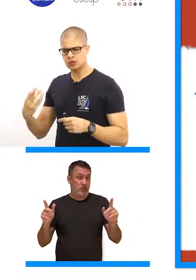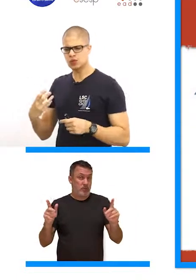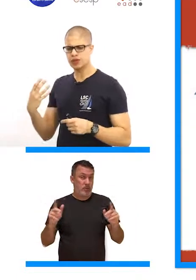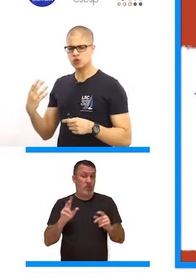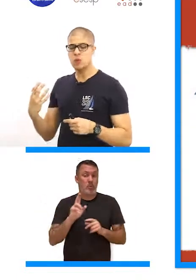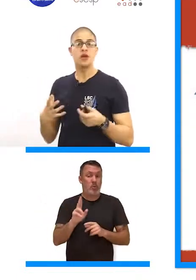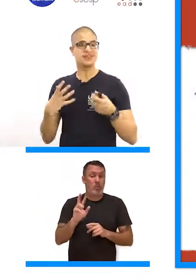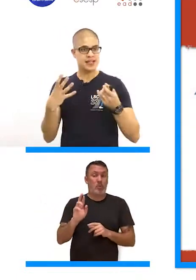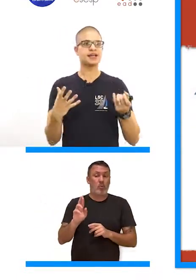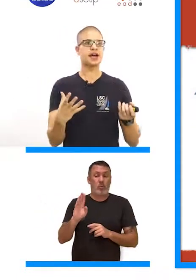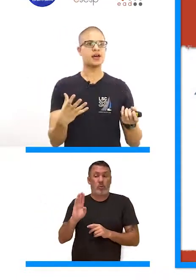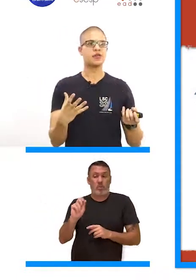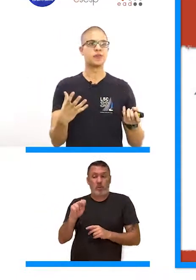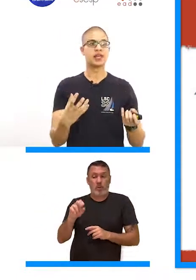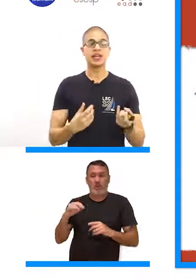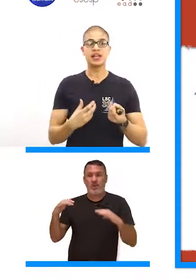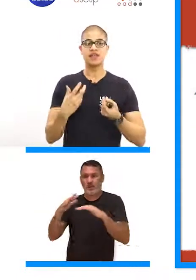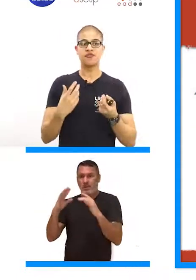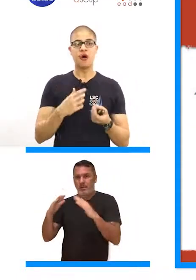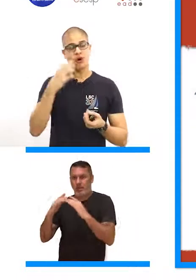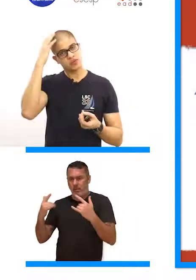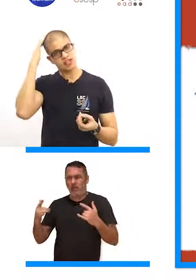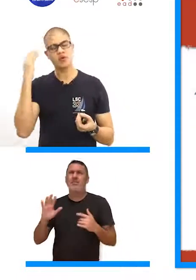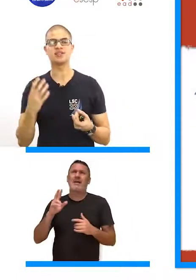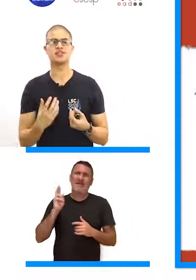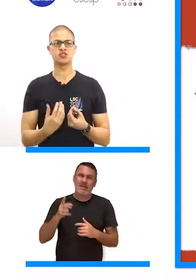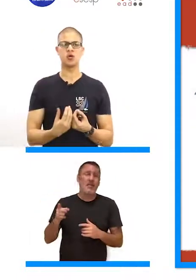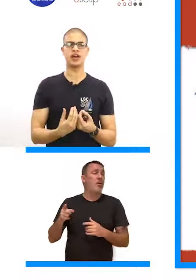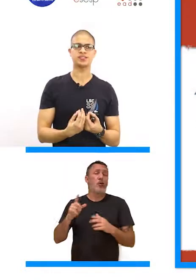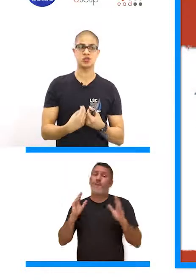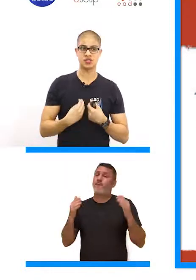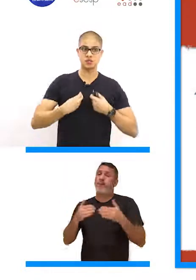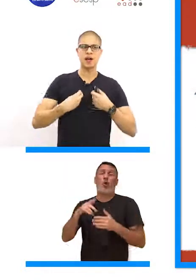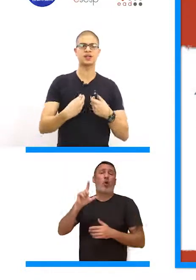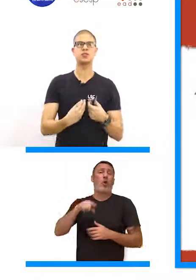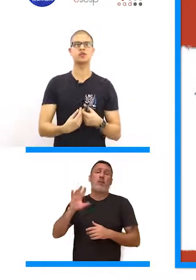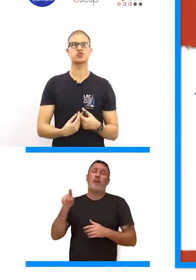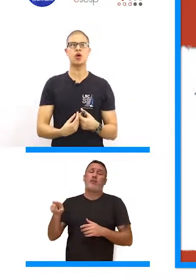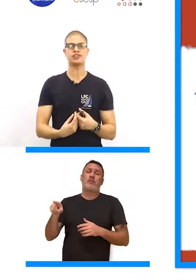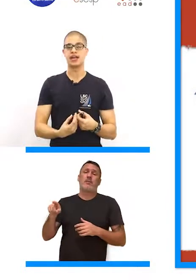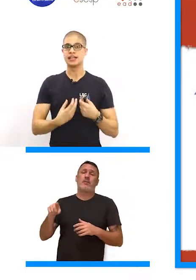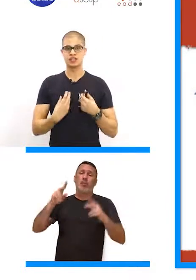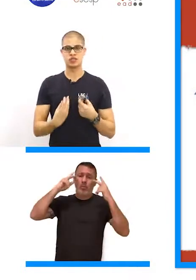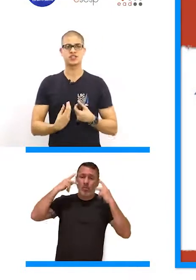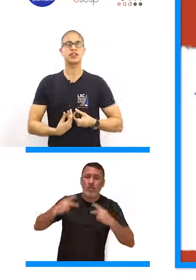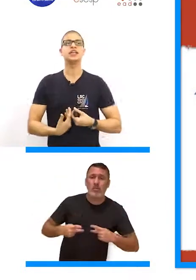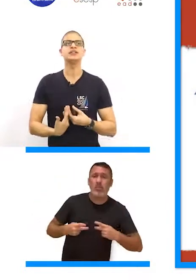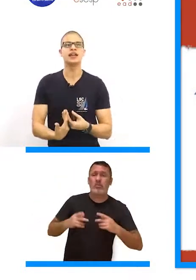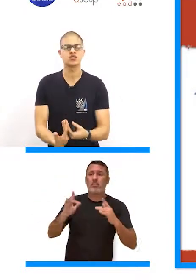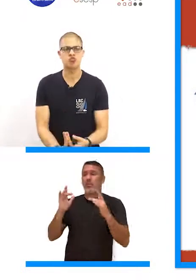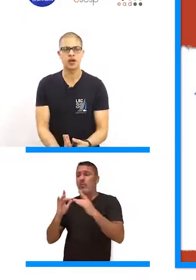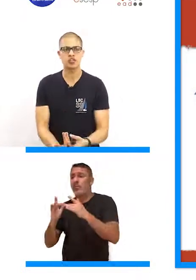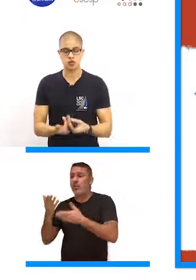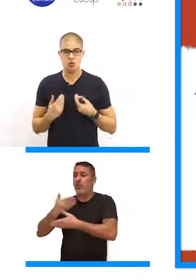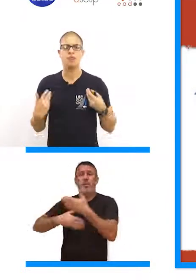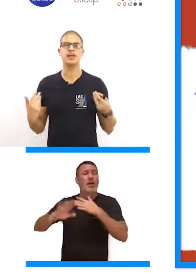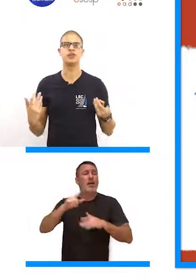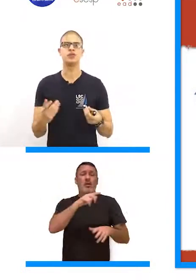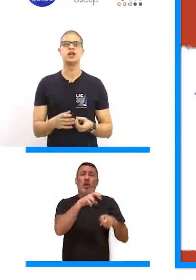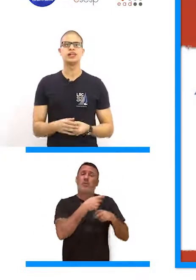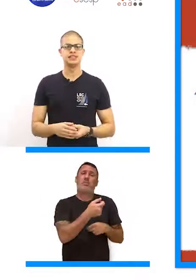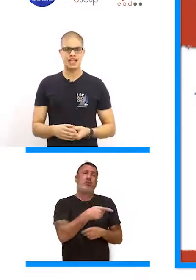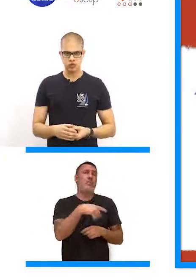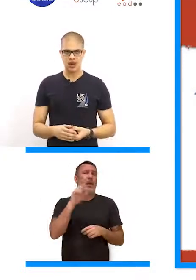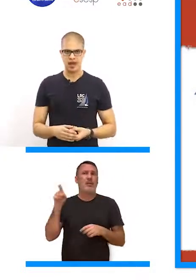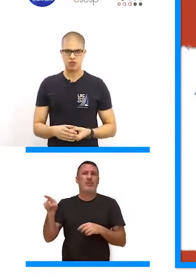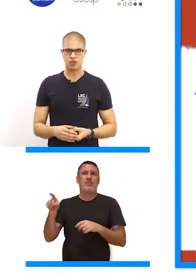estamos falando do ambiente urbano, mas é claro, ele é foco das nossas ações, das nossas participações, das nossas interações com o